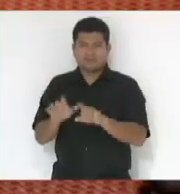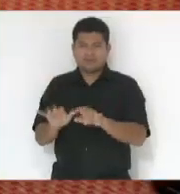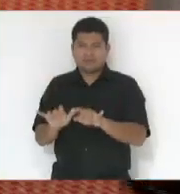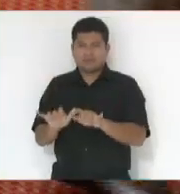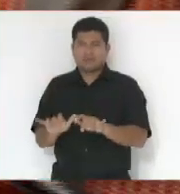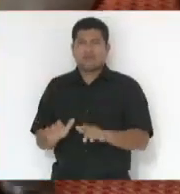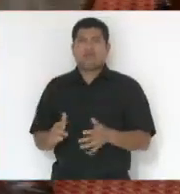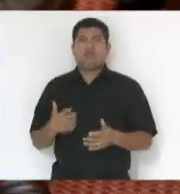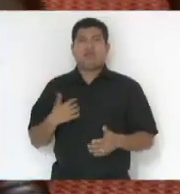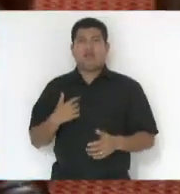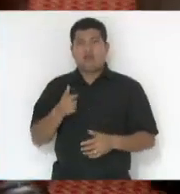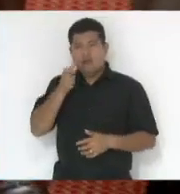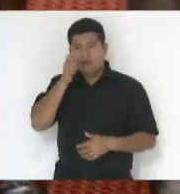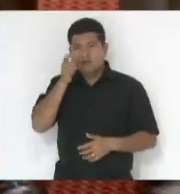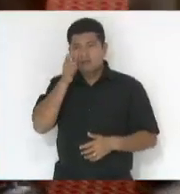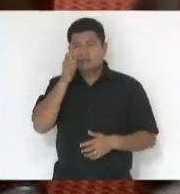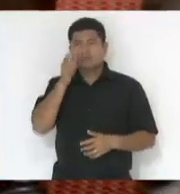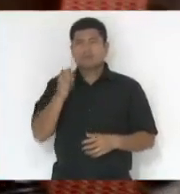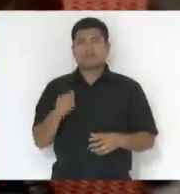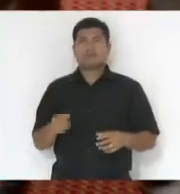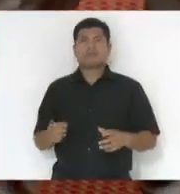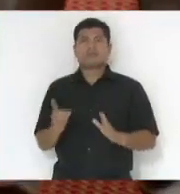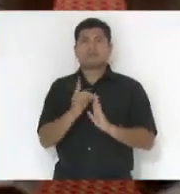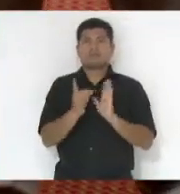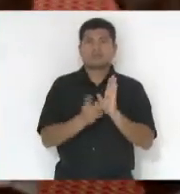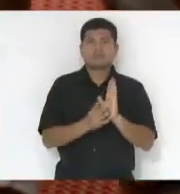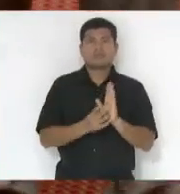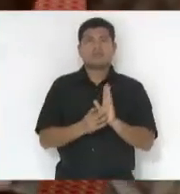as maneiras de divulgar os decretos, são em